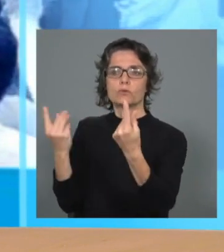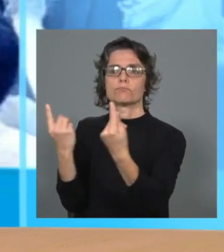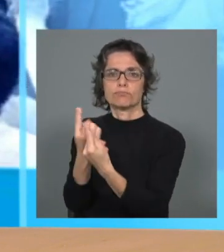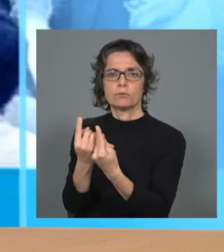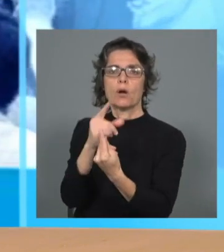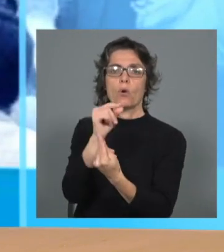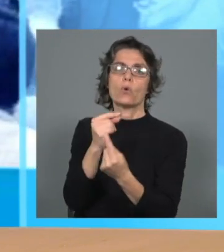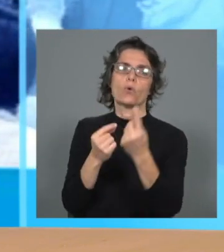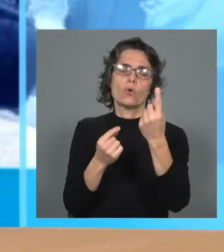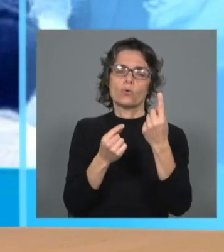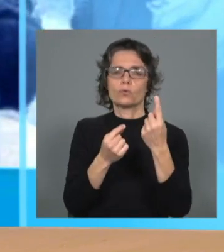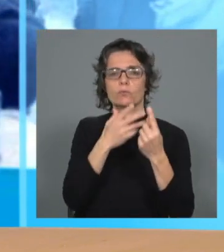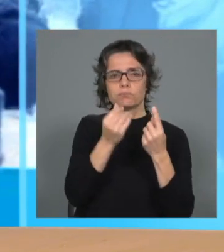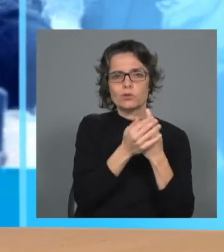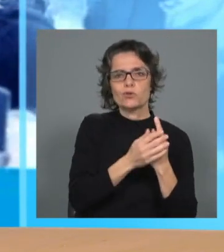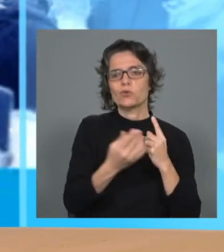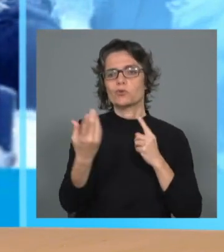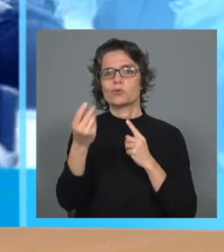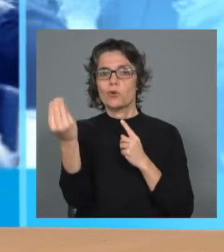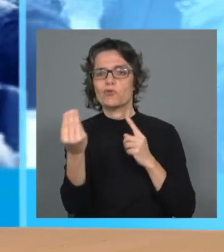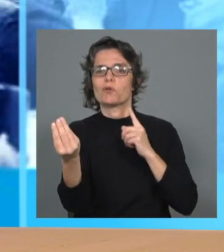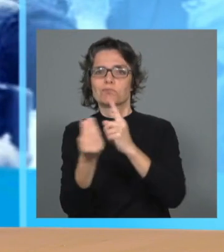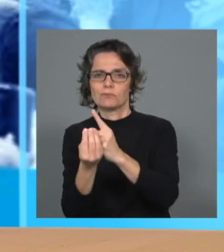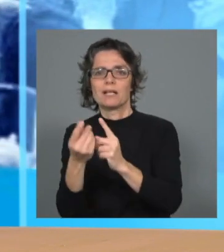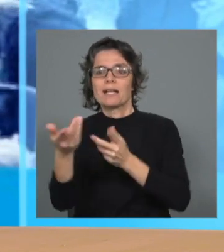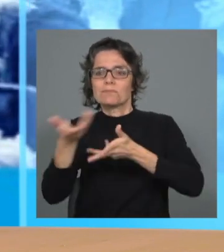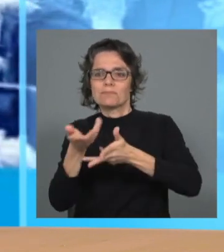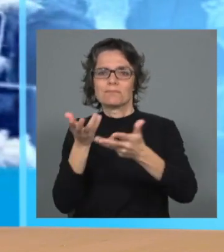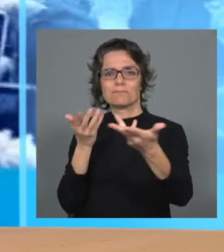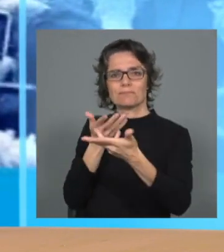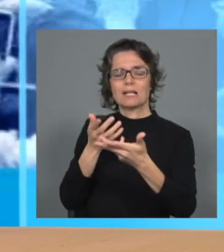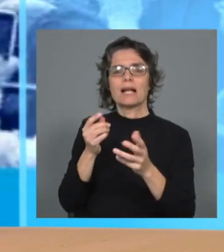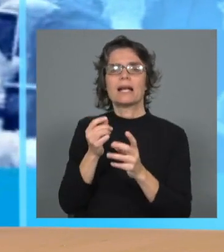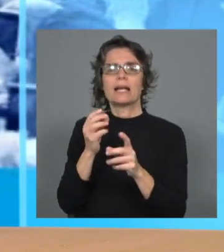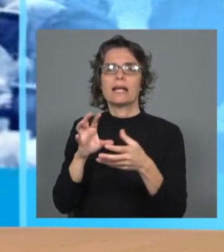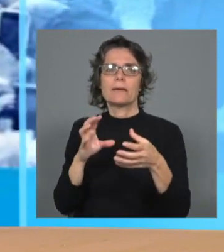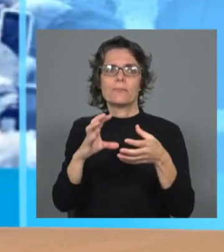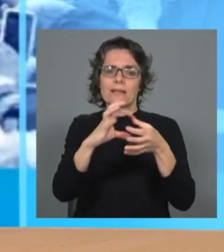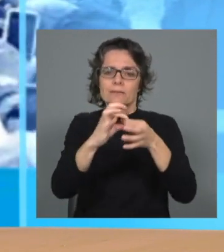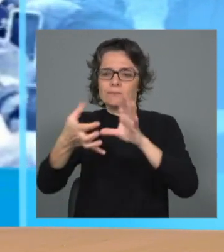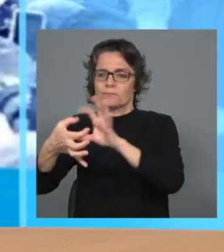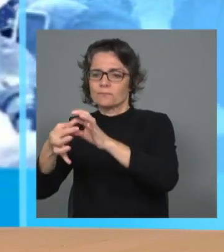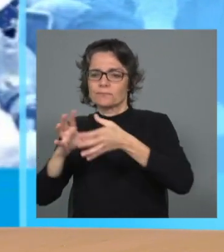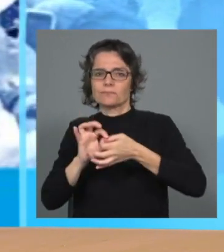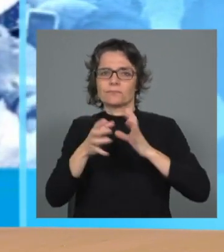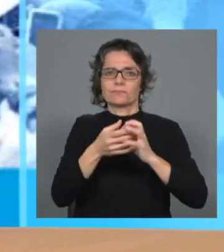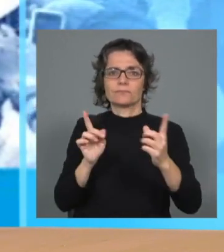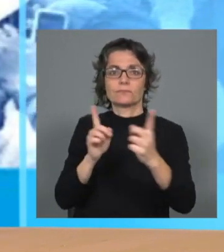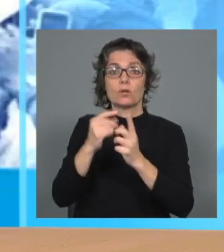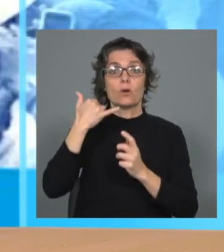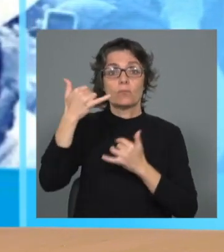precisamente o quê? Que é, além de falarem telefonicamente, irem ao encontro. E, por exemplo, tenho um